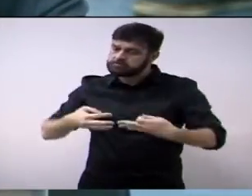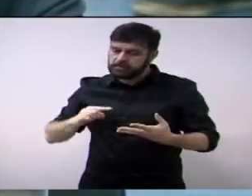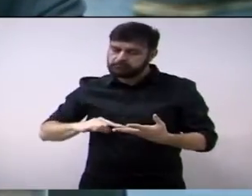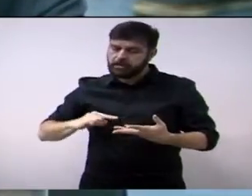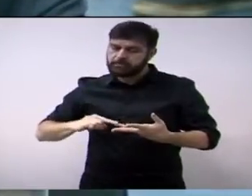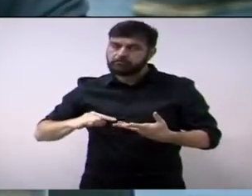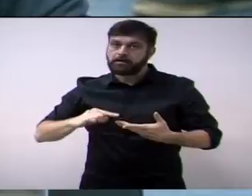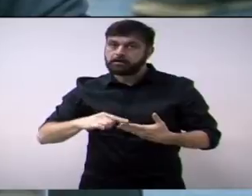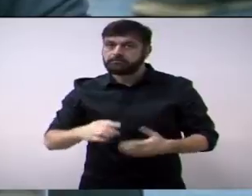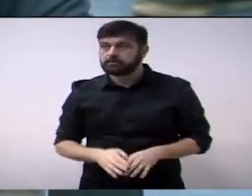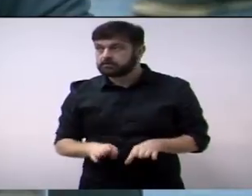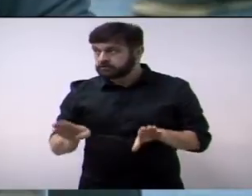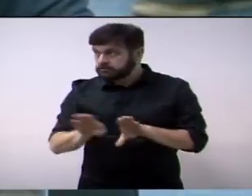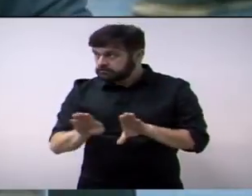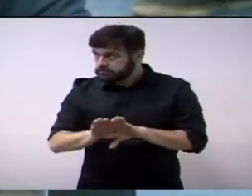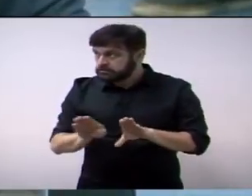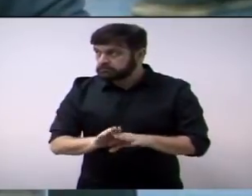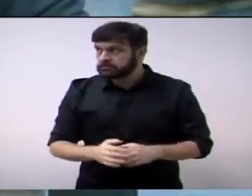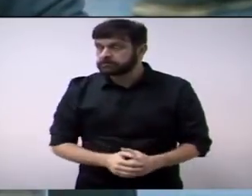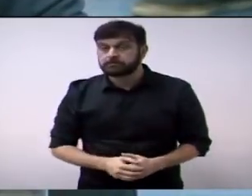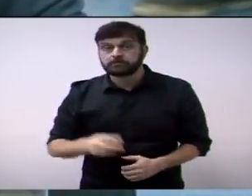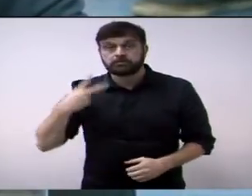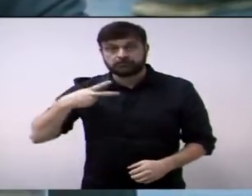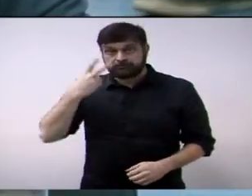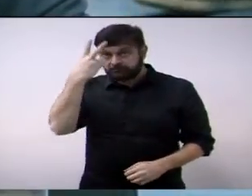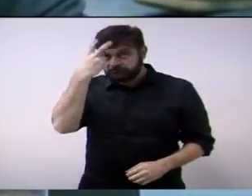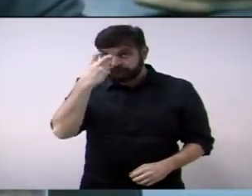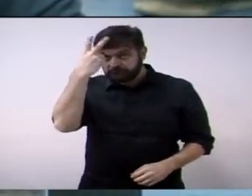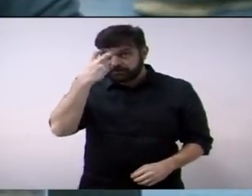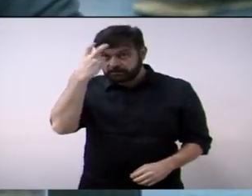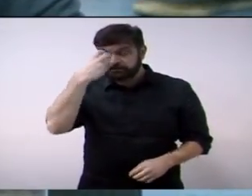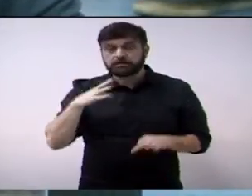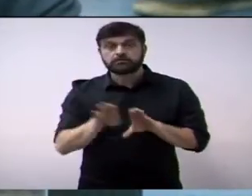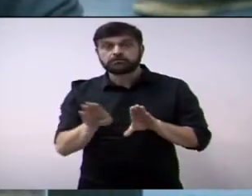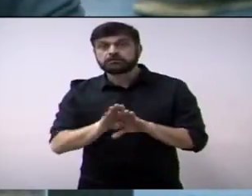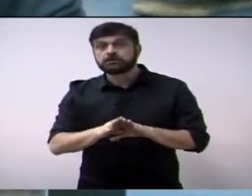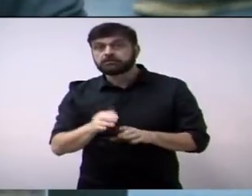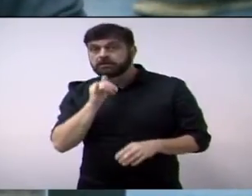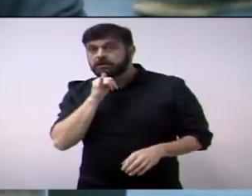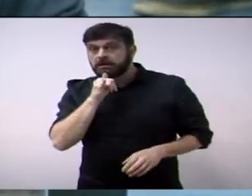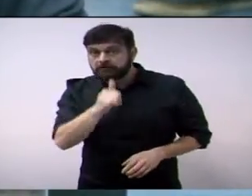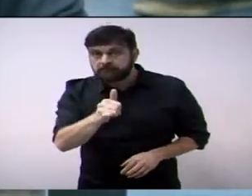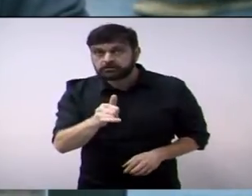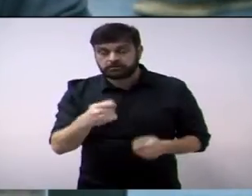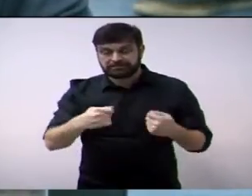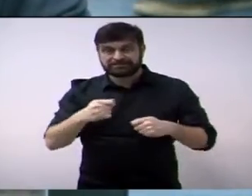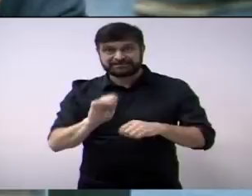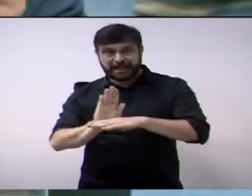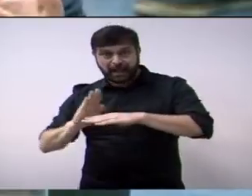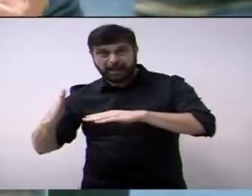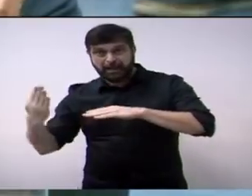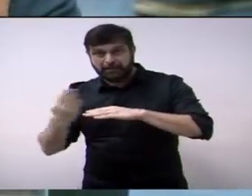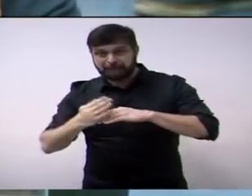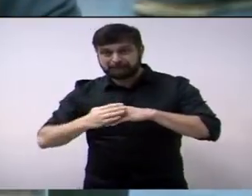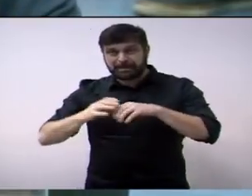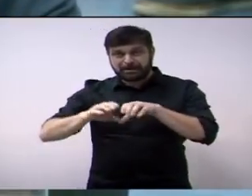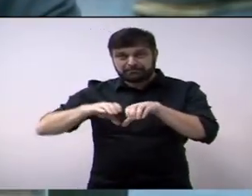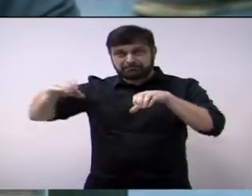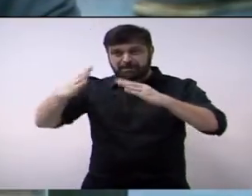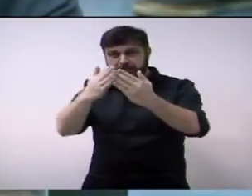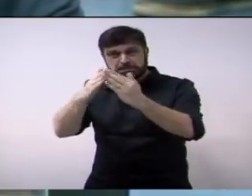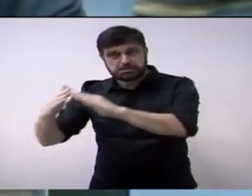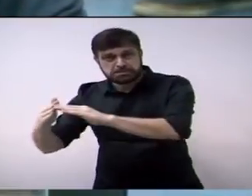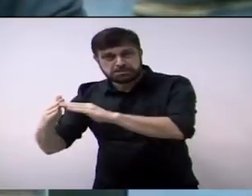coro também as palavras do vereador Valadão, quando ele diz da anexação dos municípios, no requerimento